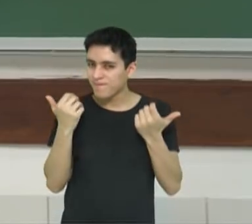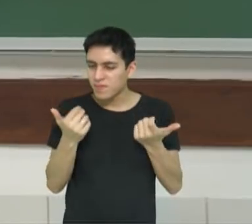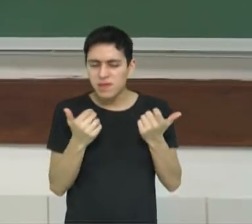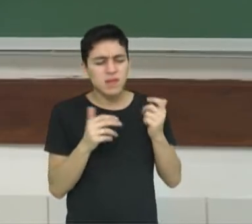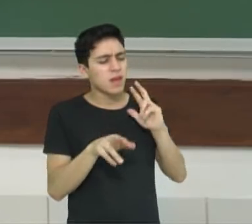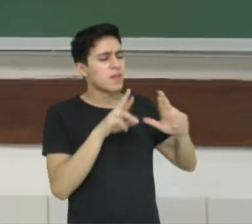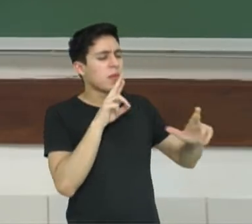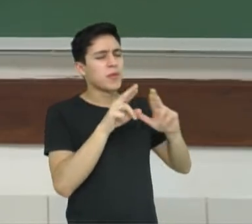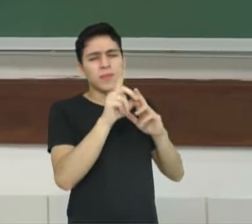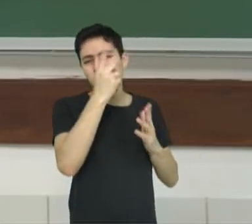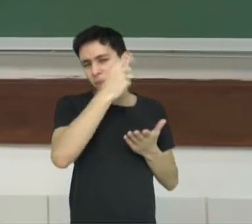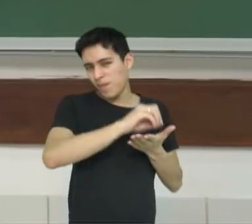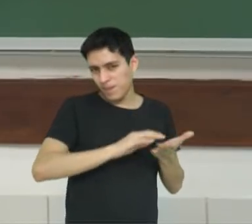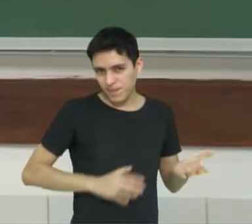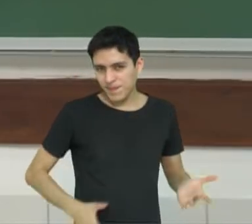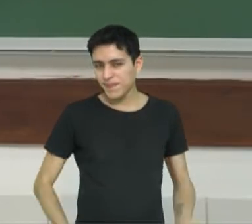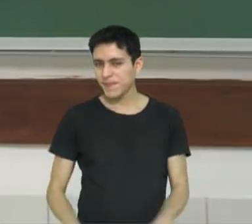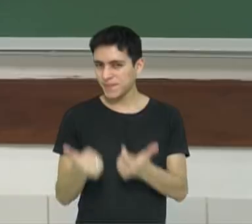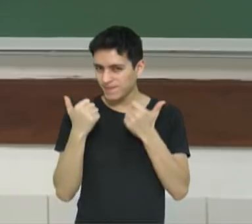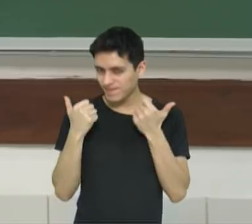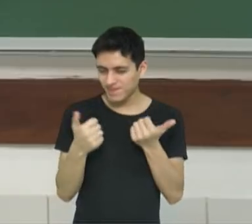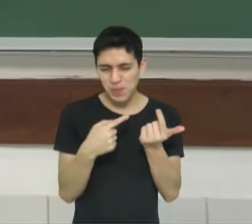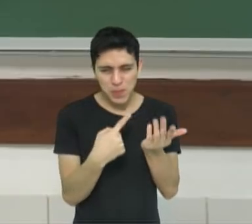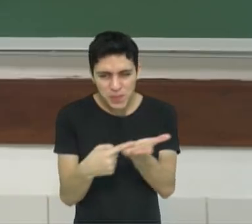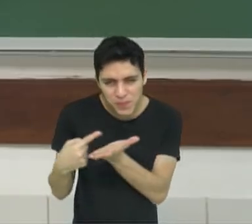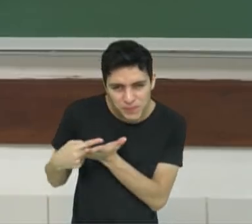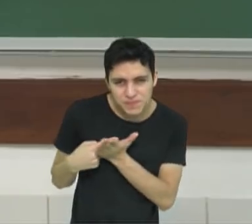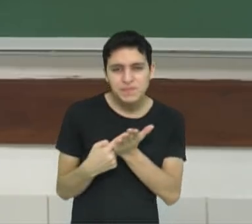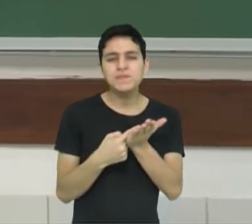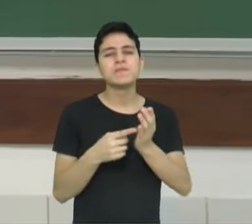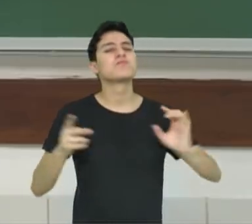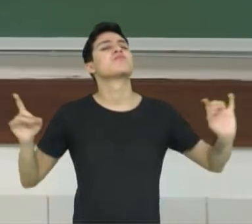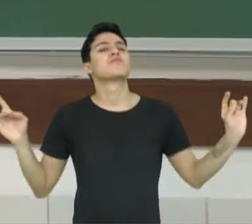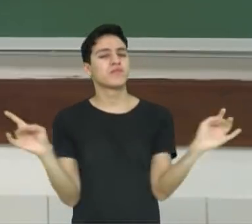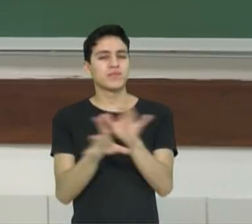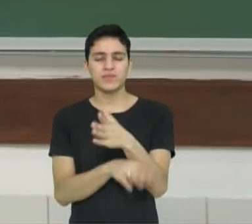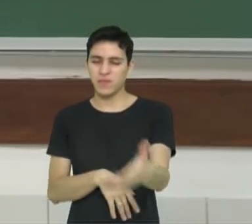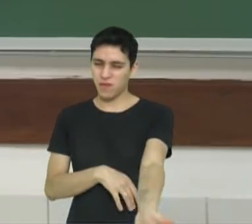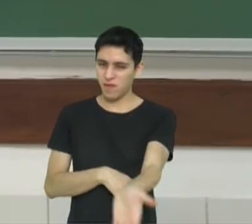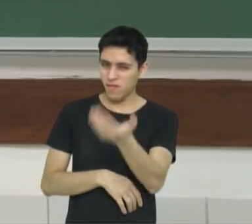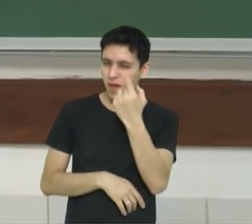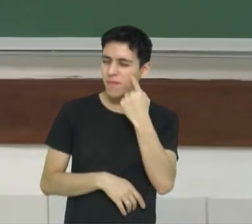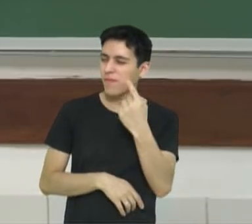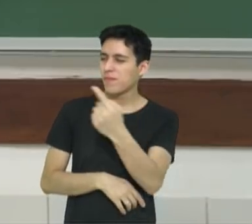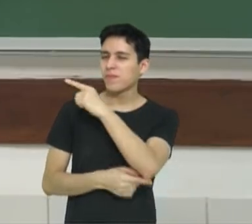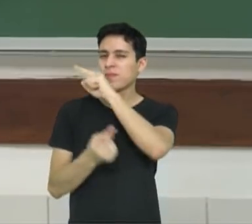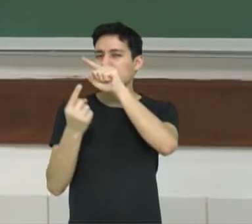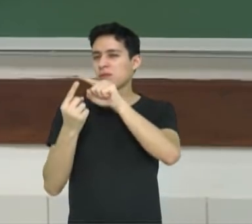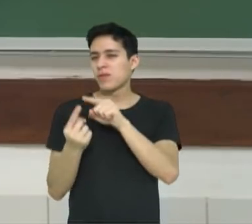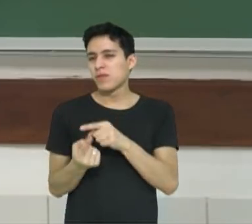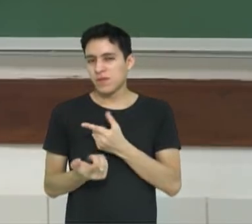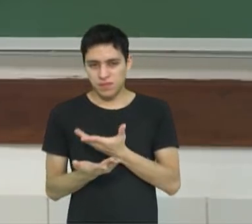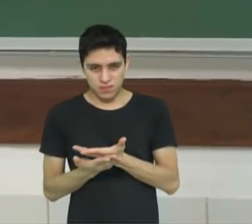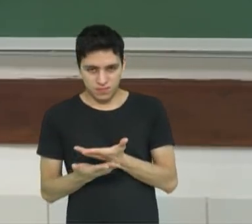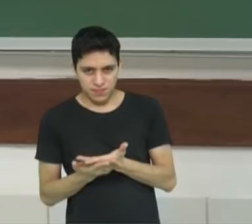uma atividade. Beleza? Combinado? Vamos lá nos objetivos da nossa aula.